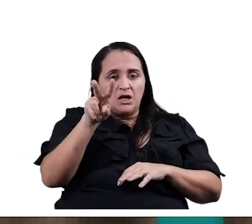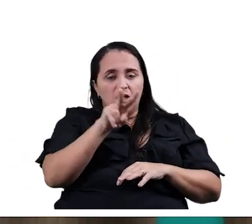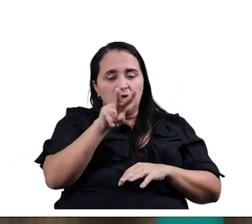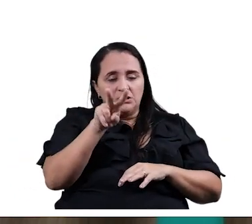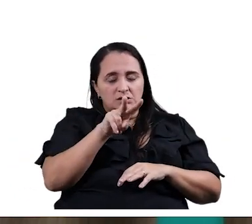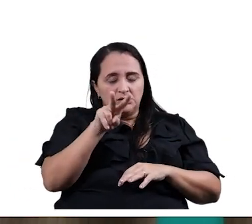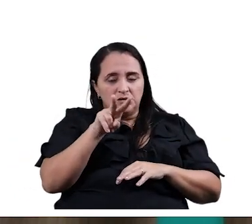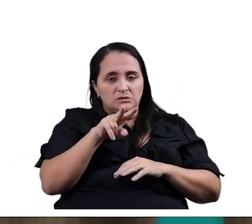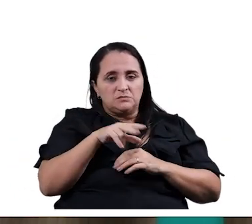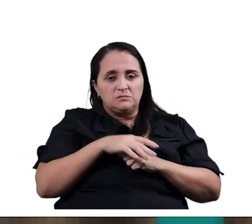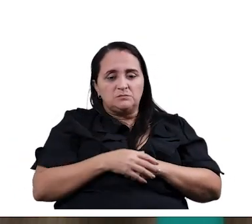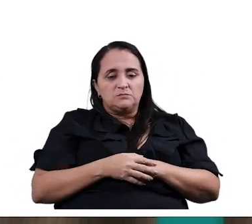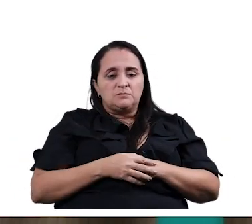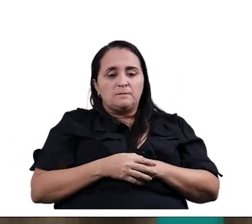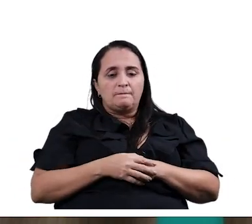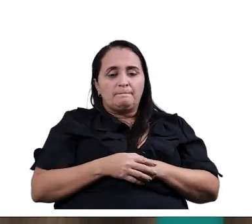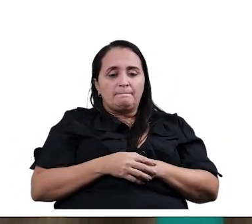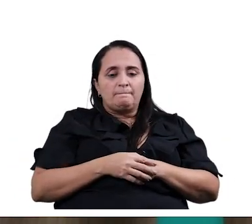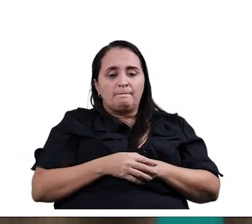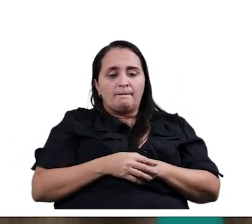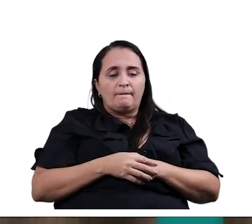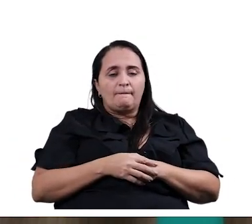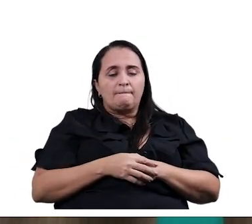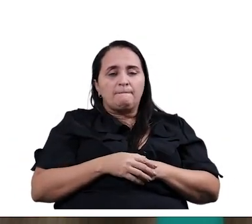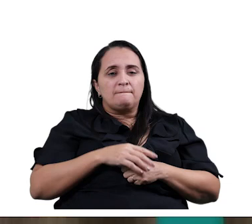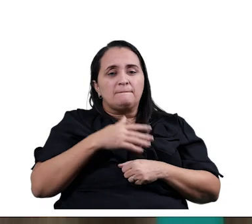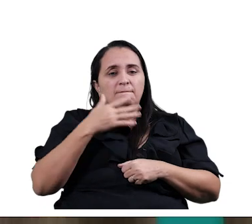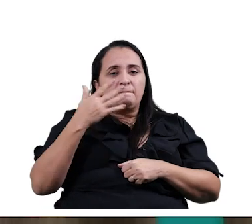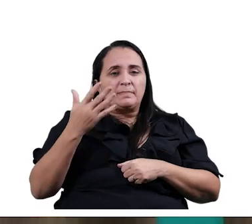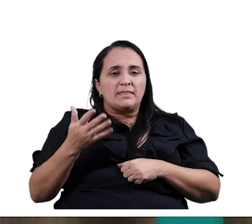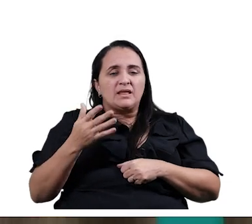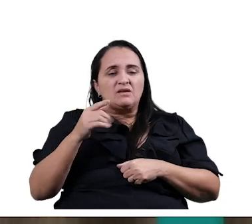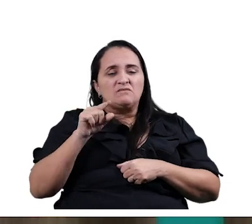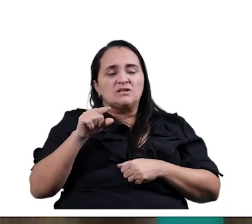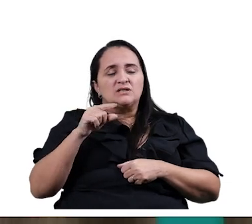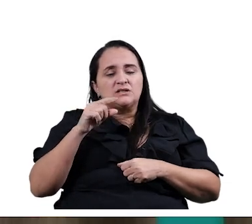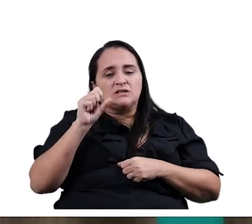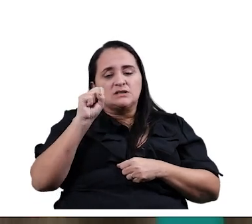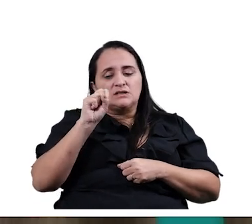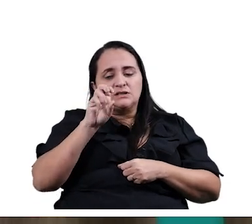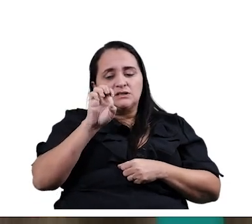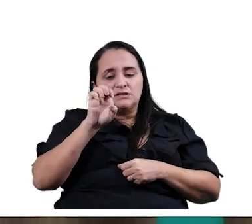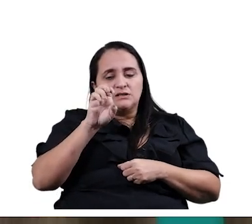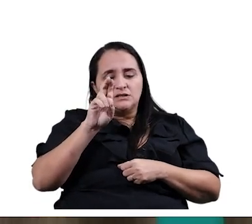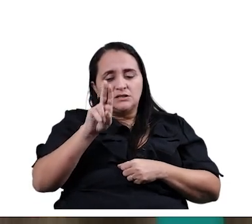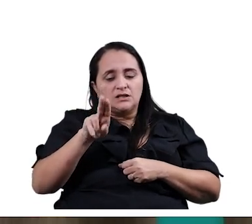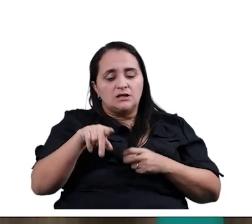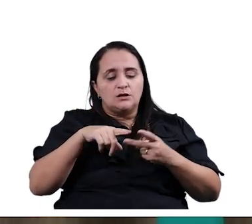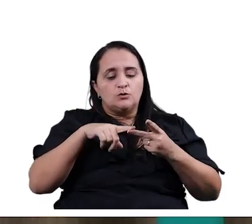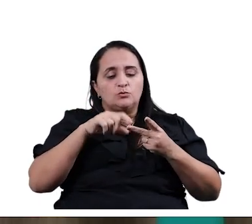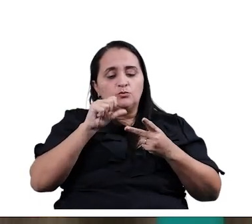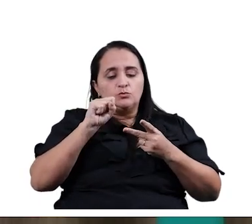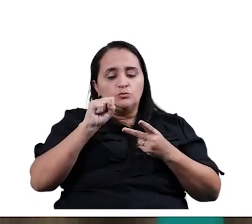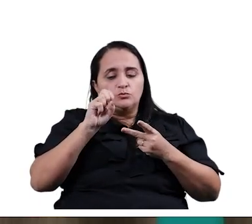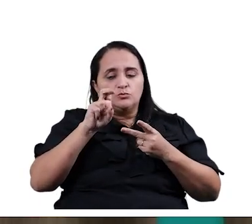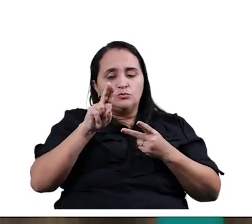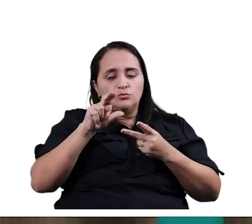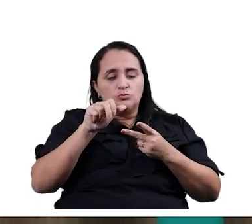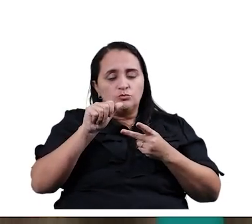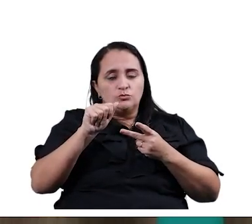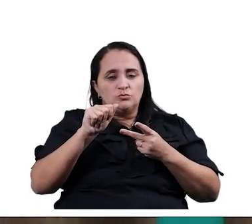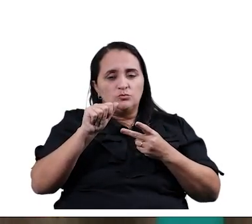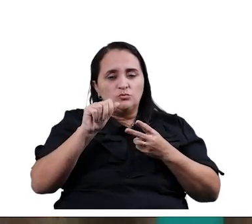junto. Elas. E vai ser seu, sua,